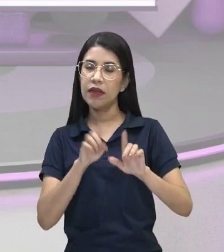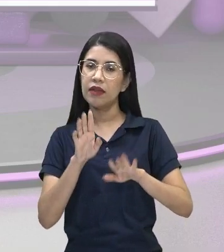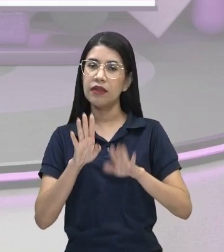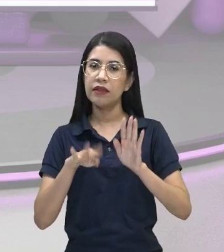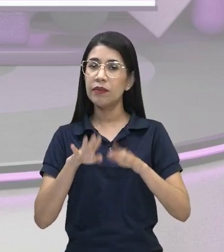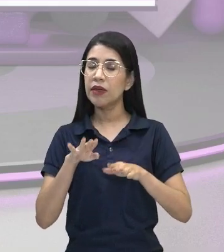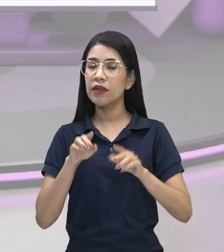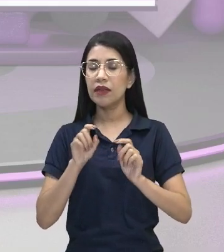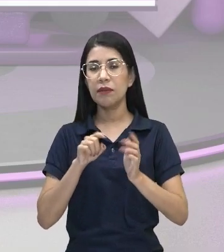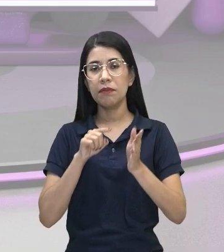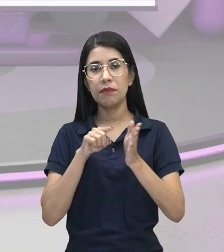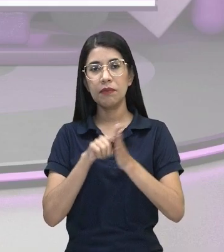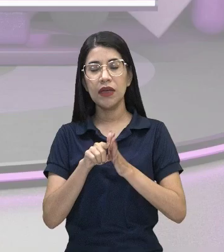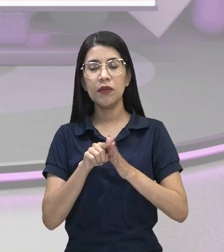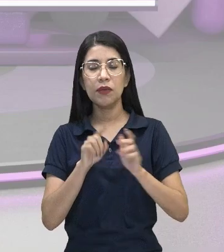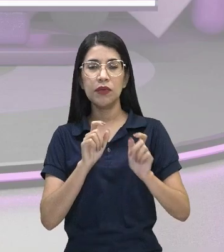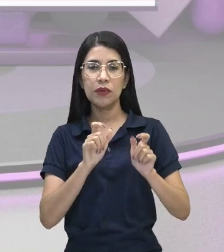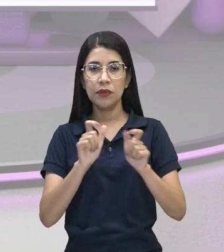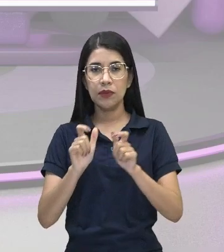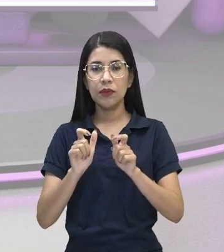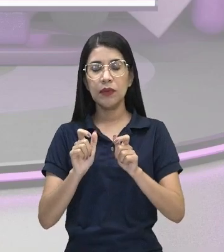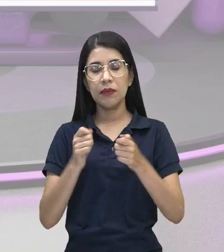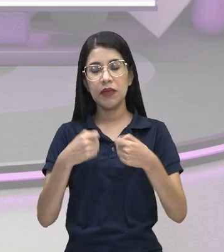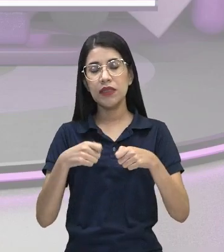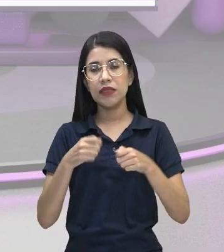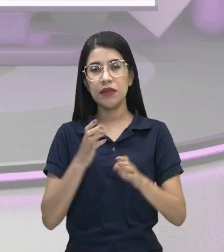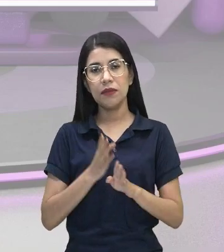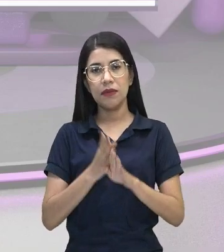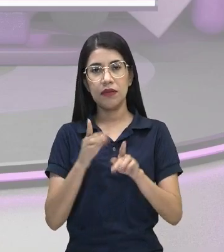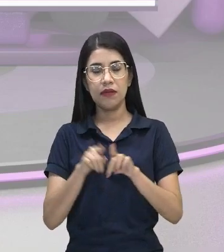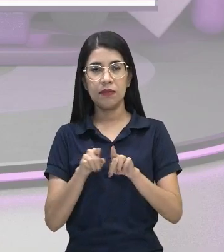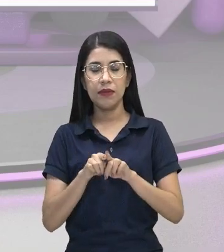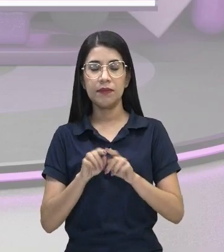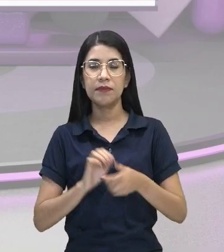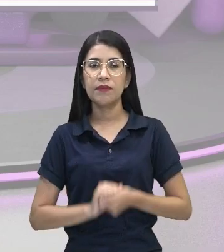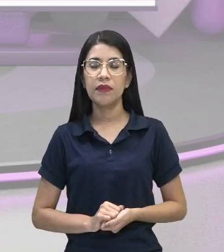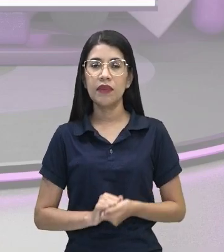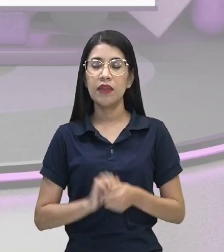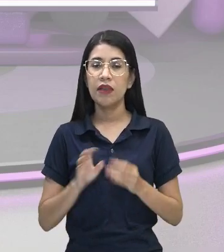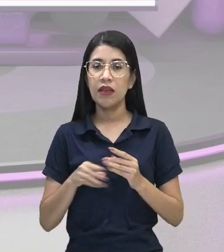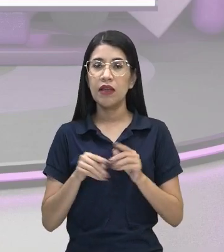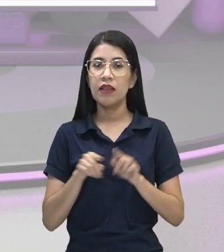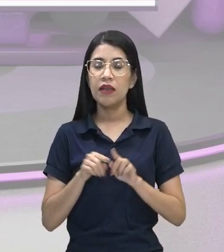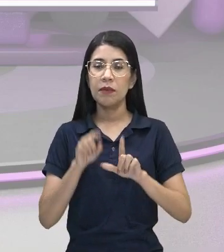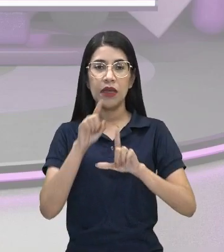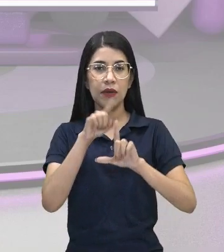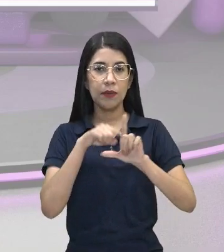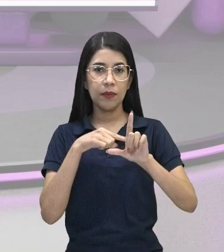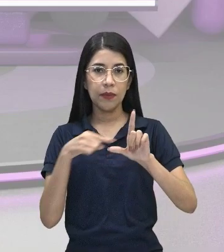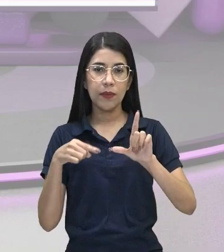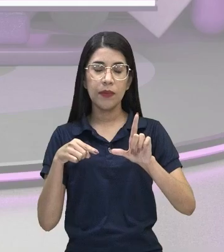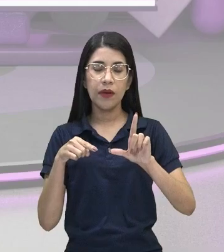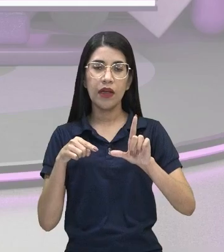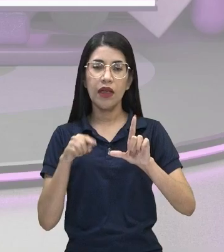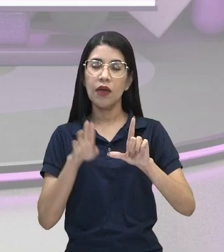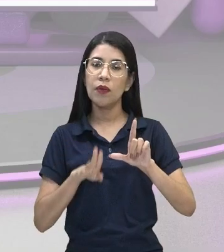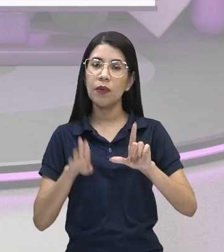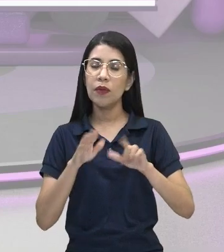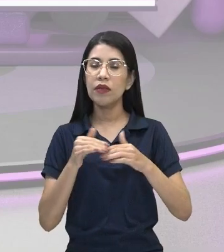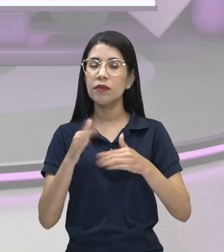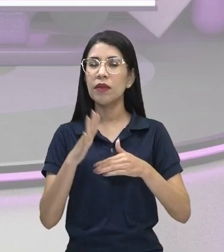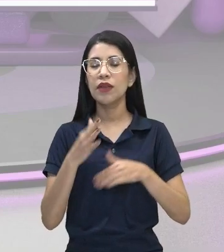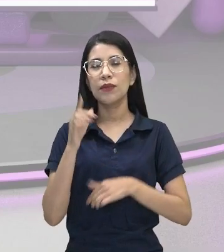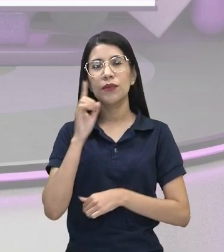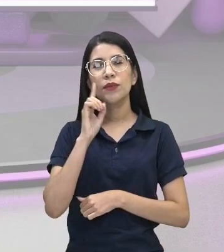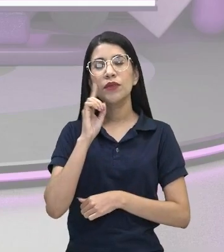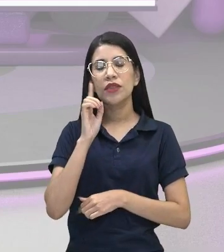questão ou a situação vai te pedir. Vale lembrar também que o plano cartesiano ele é muito utilizado em situações do nosso